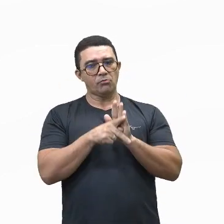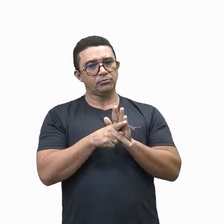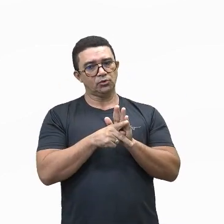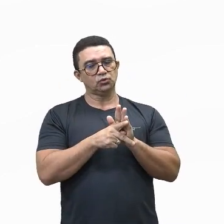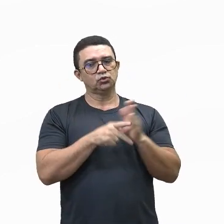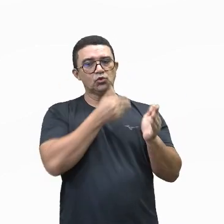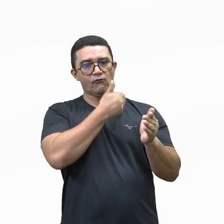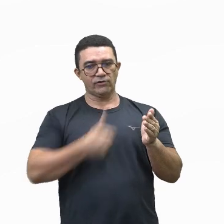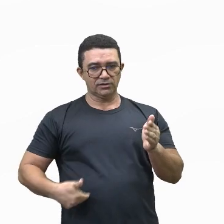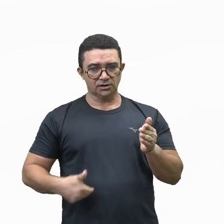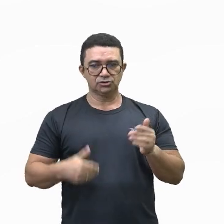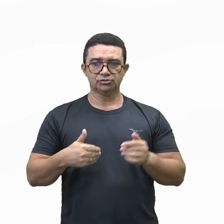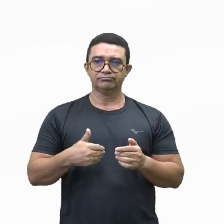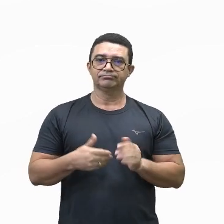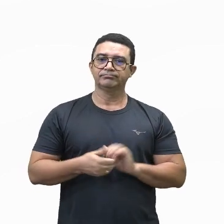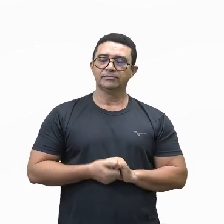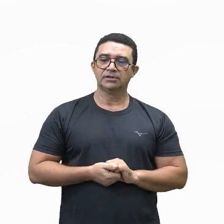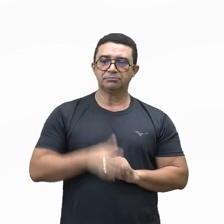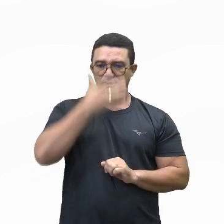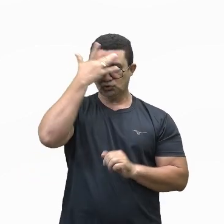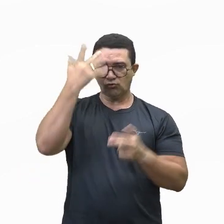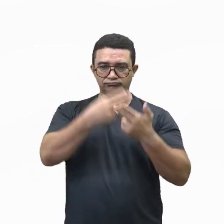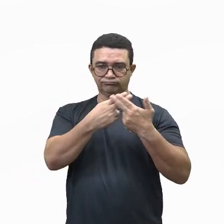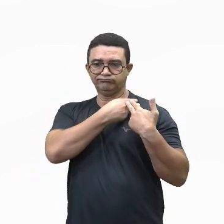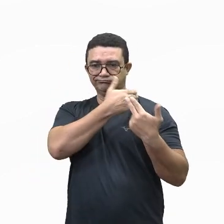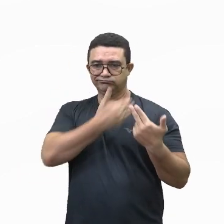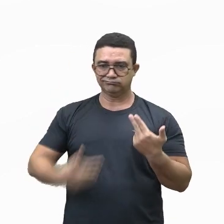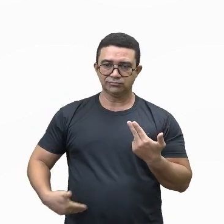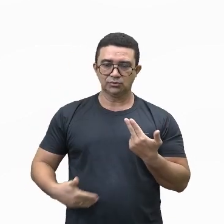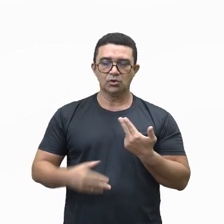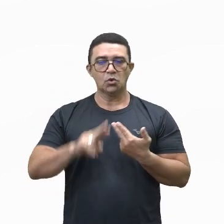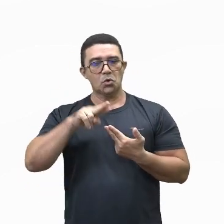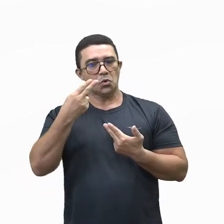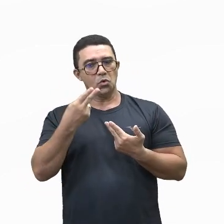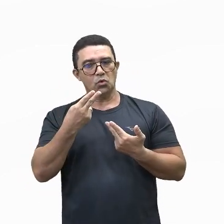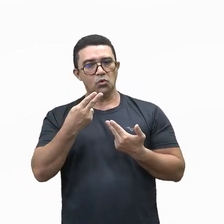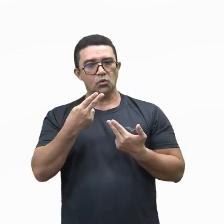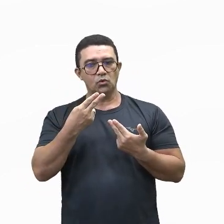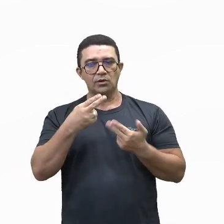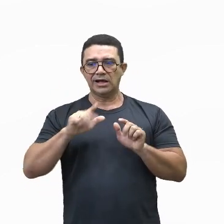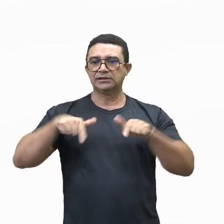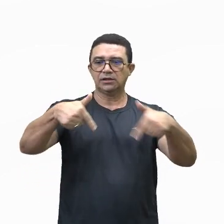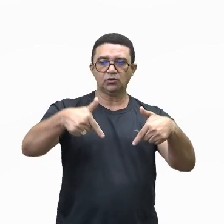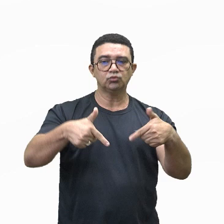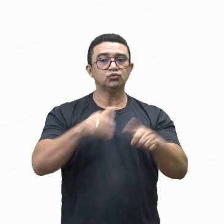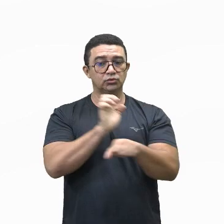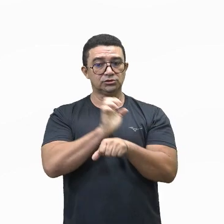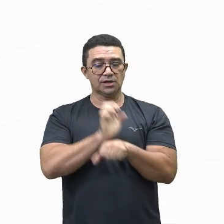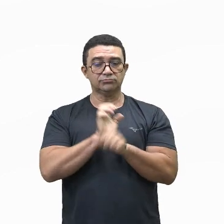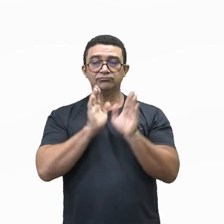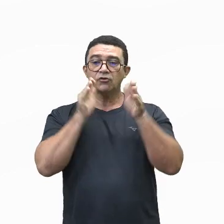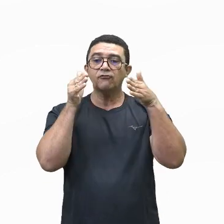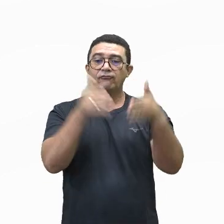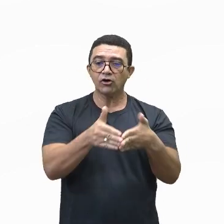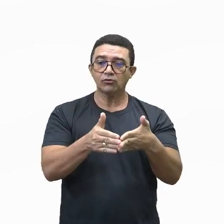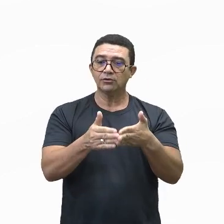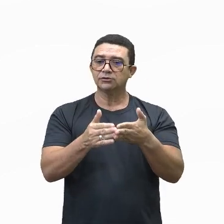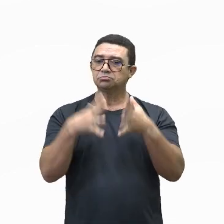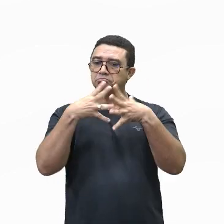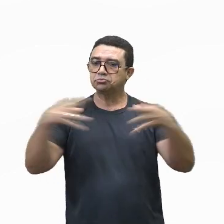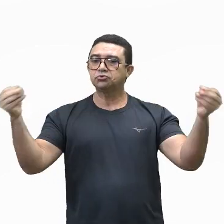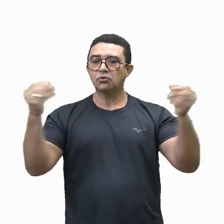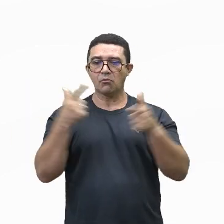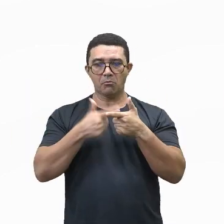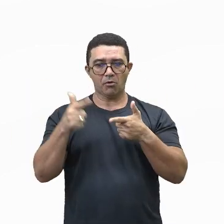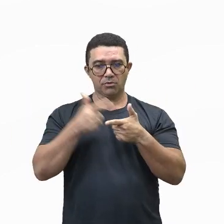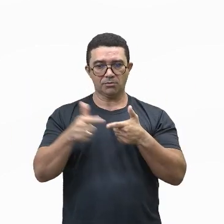públicas do que efetivamente a ações de Estado visando a solução de problemas práticos. Tem a